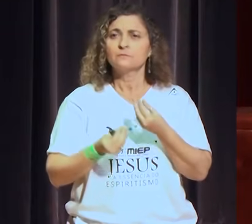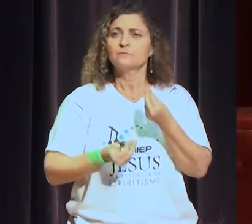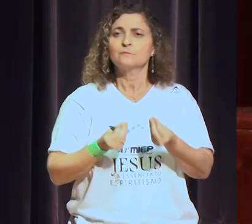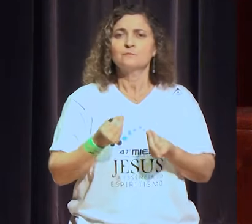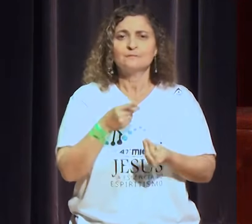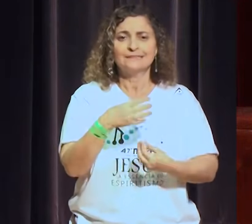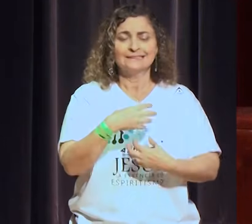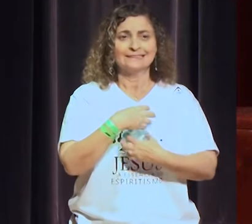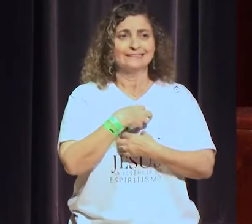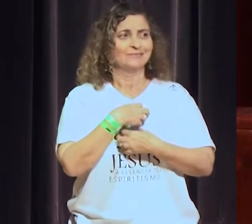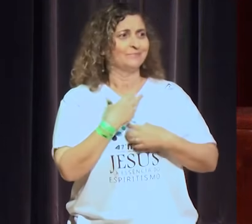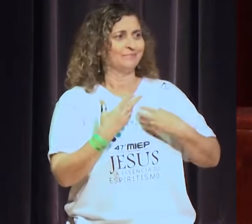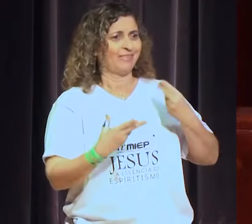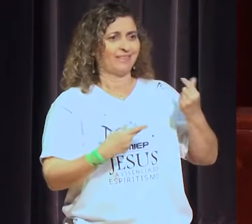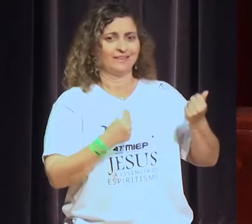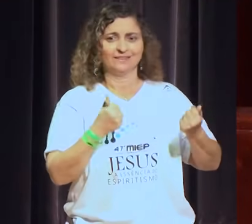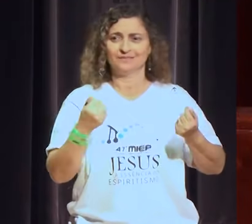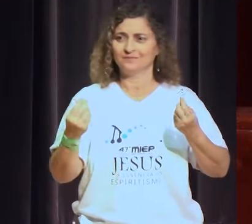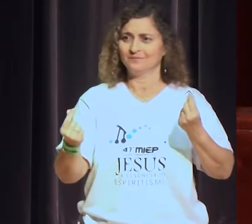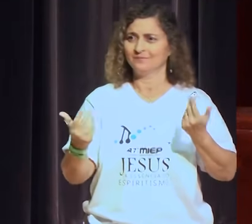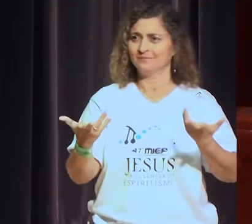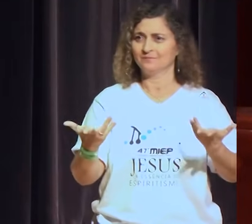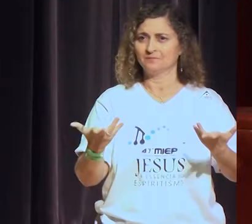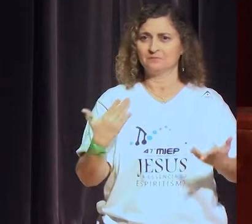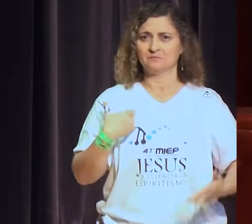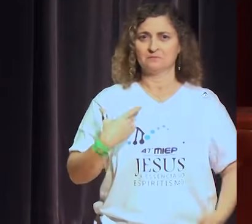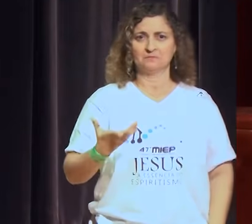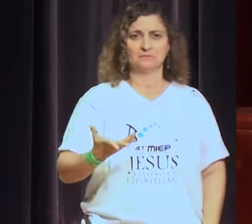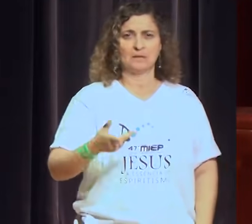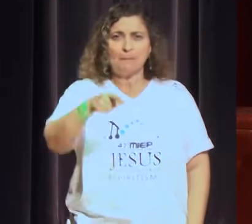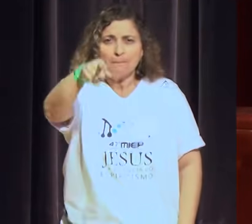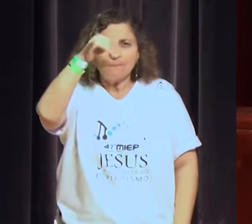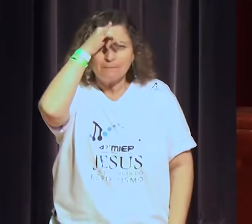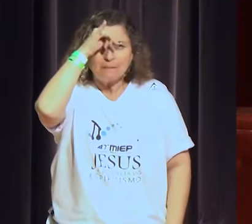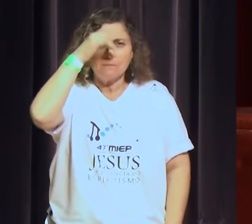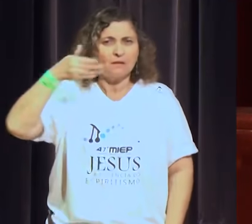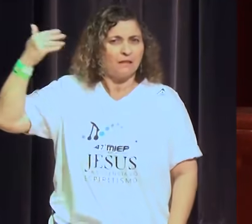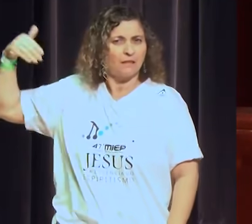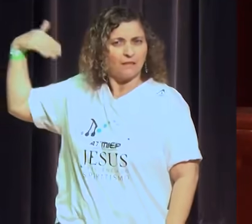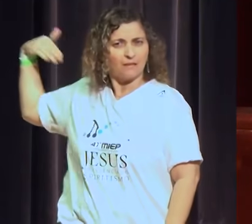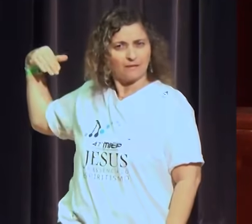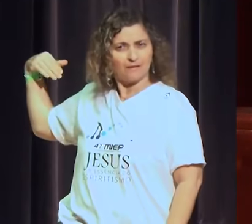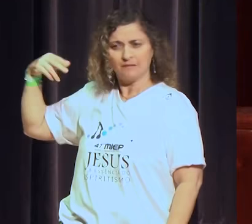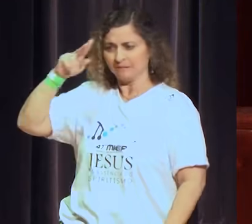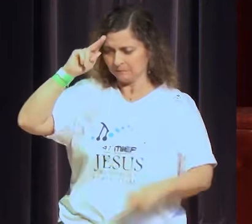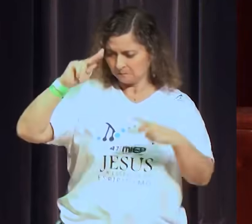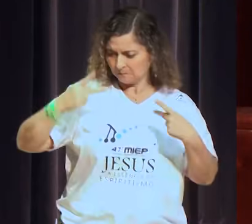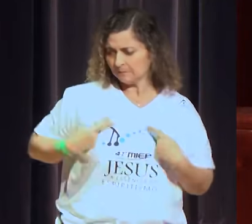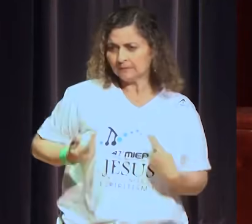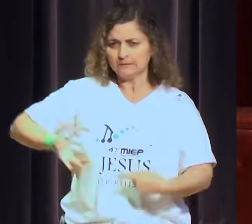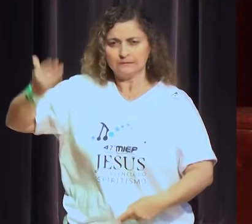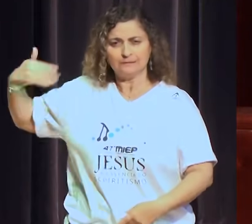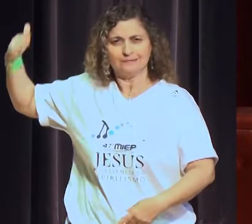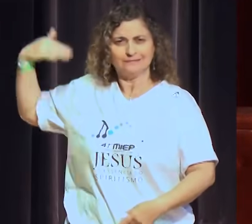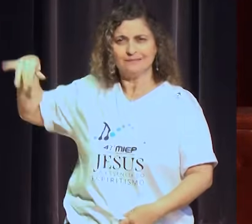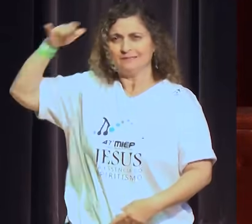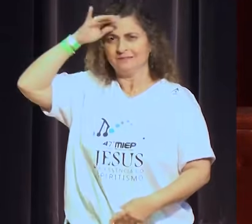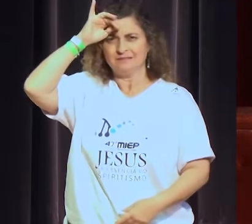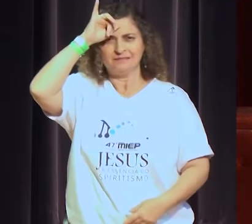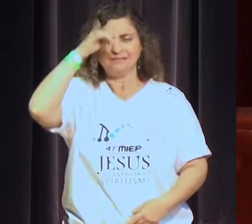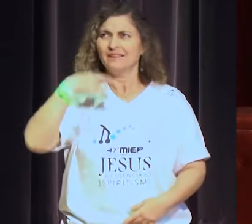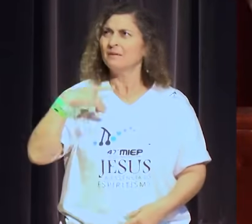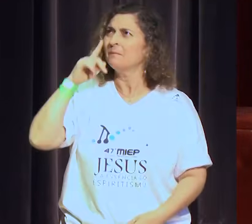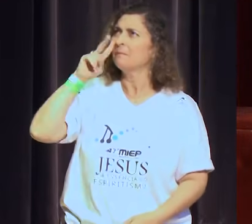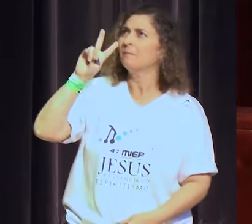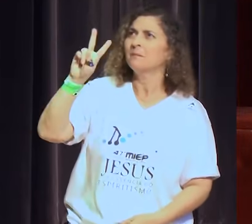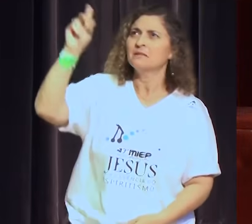assim, ah, esse pessoal lá, o Homo sapiens, o pessoal bobo, viu? Fica chamando o raio de